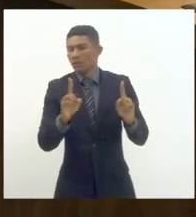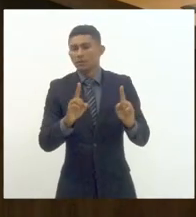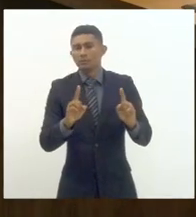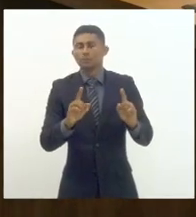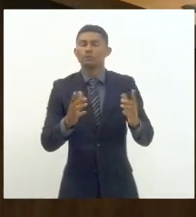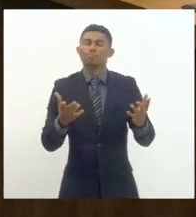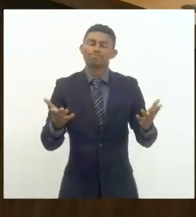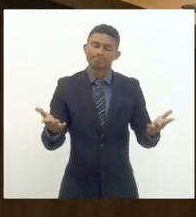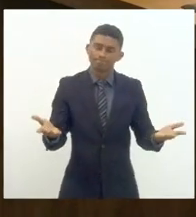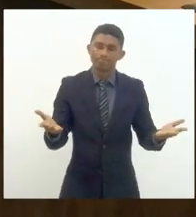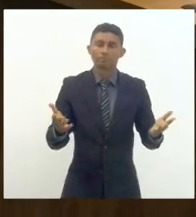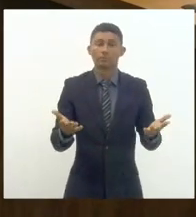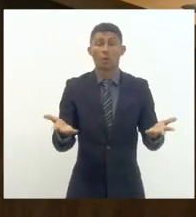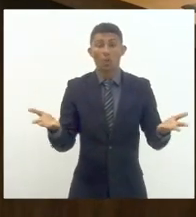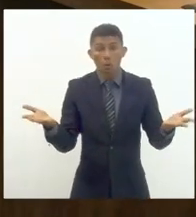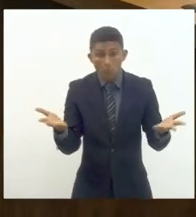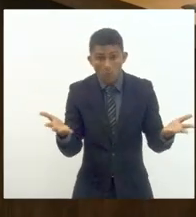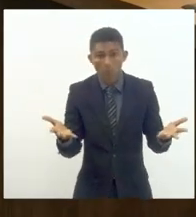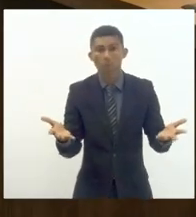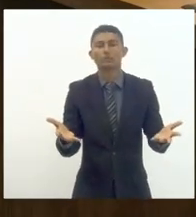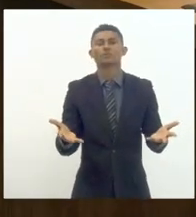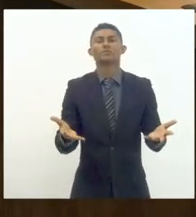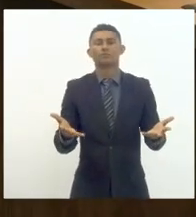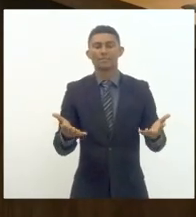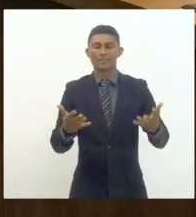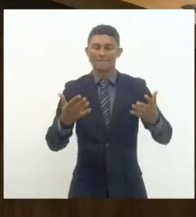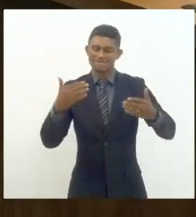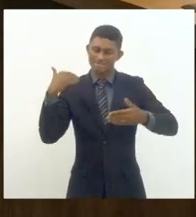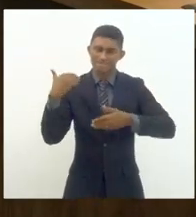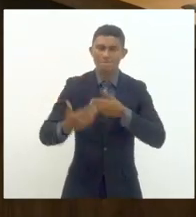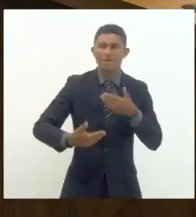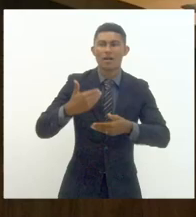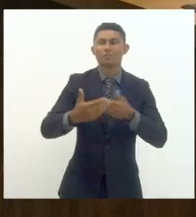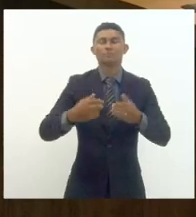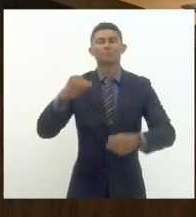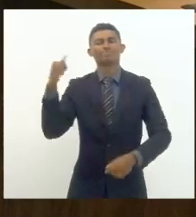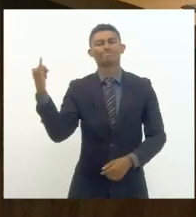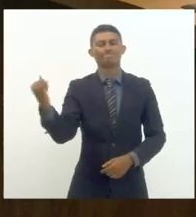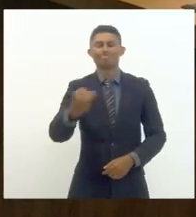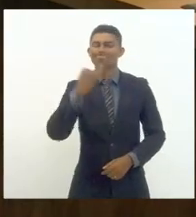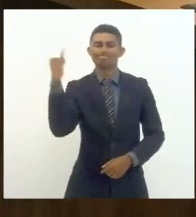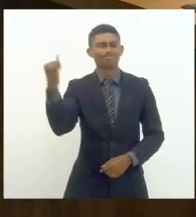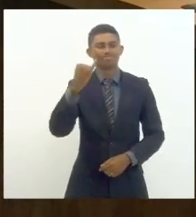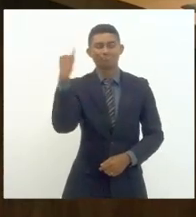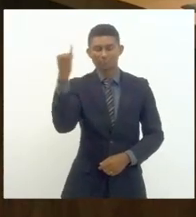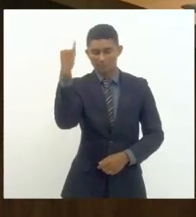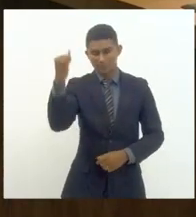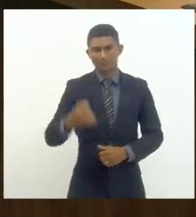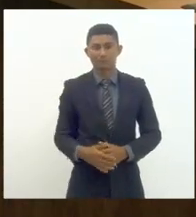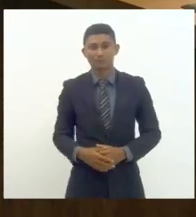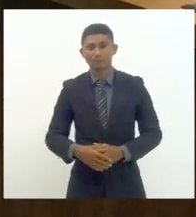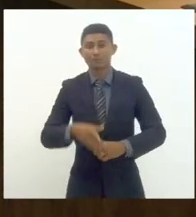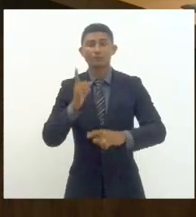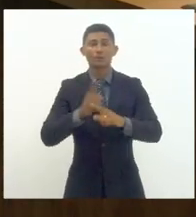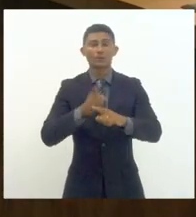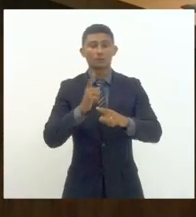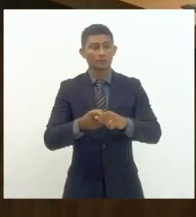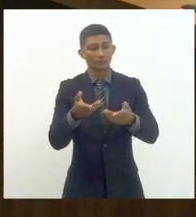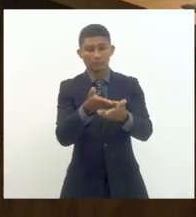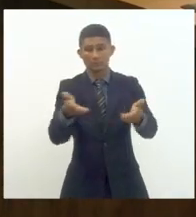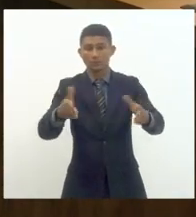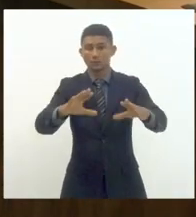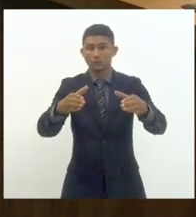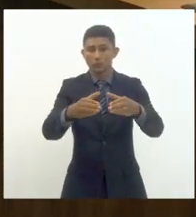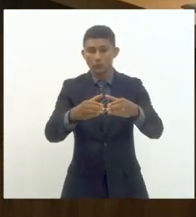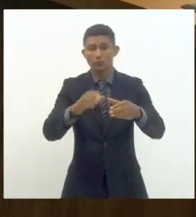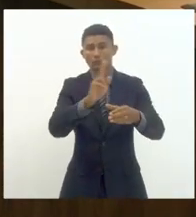lei. Neste dia, há um avanço histórico importante, que grande parte do corpo docente